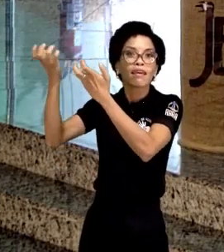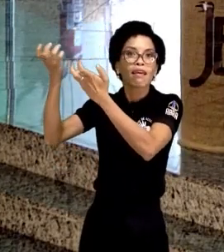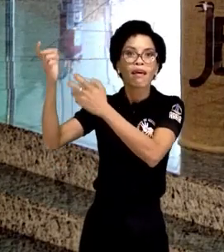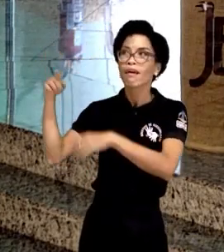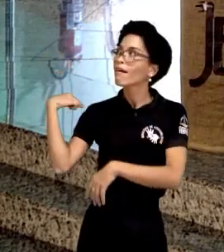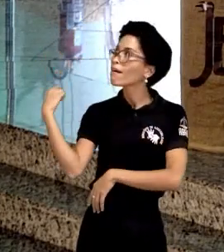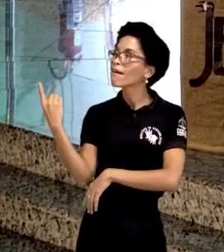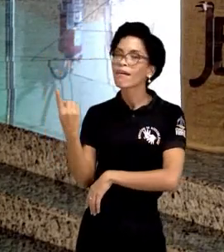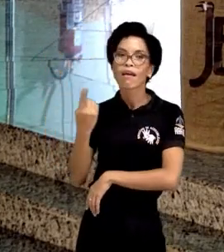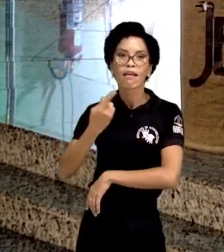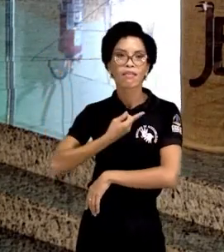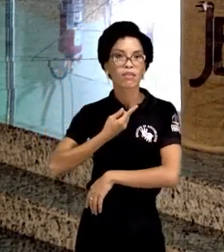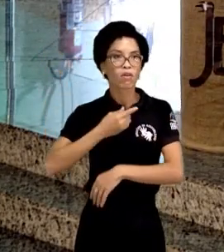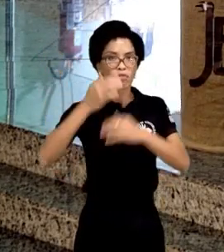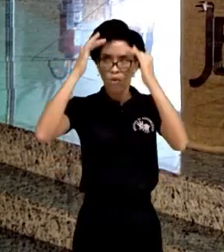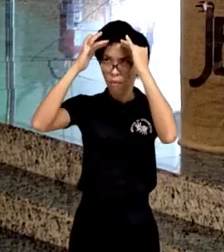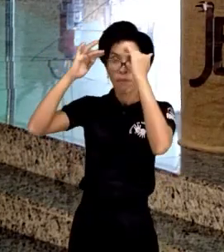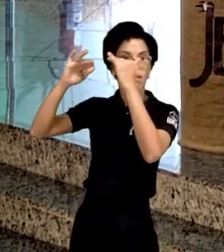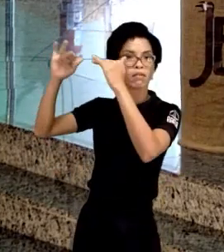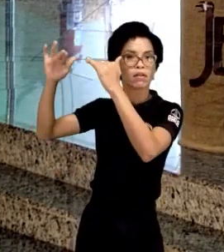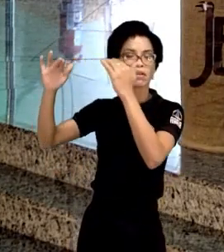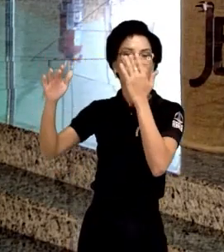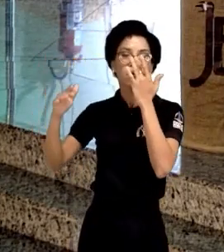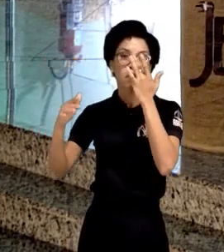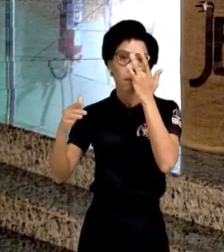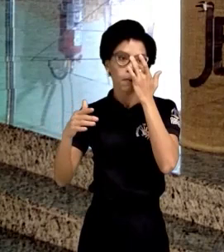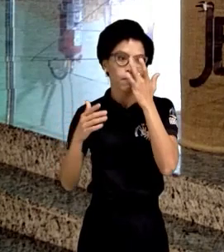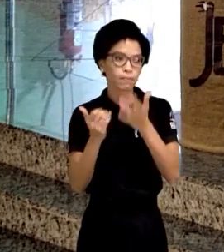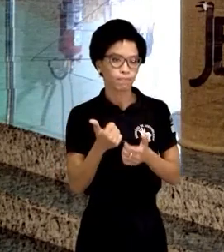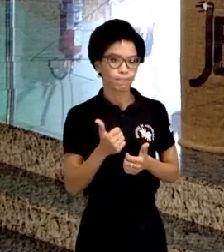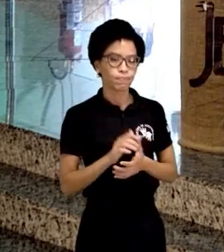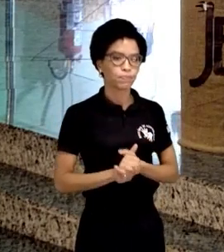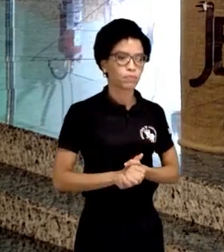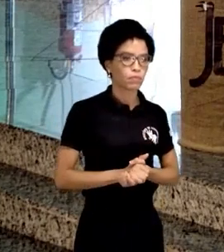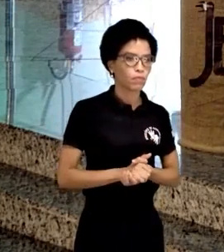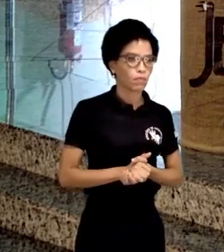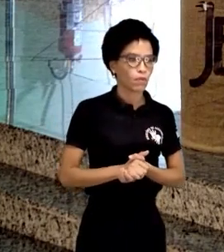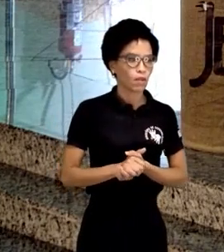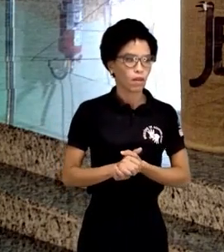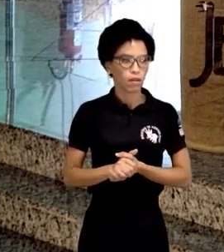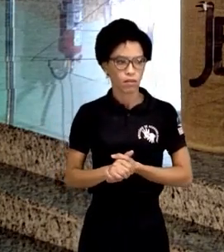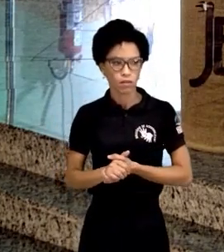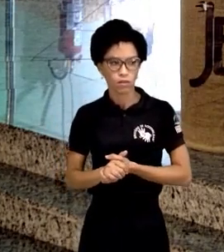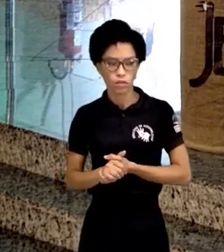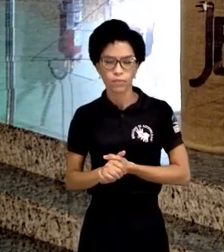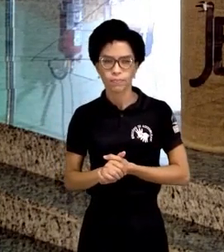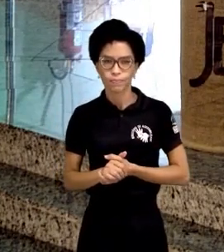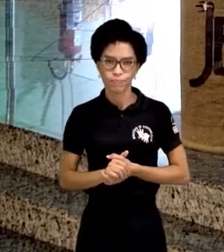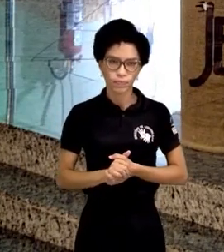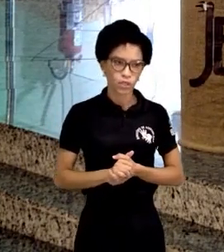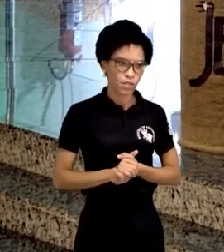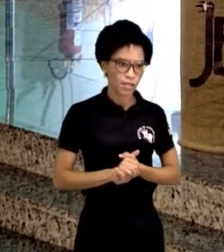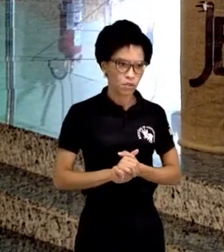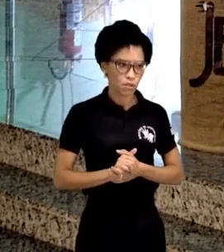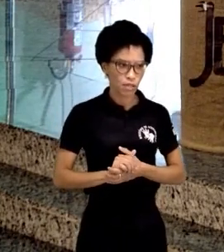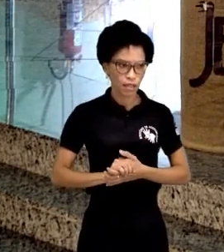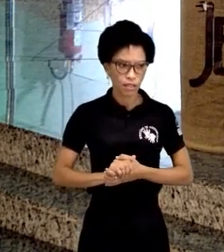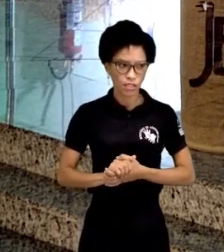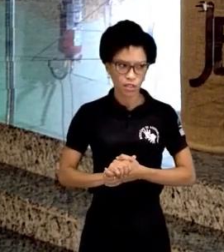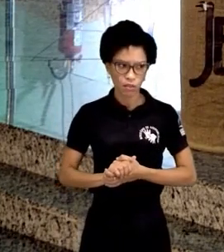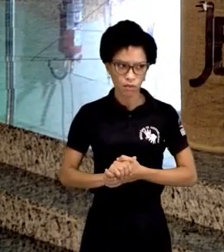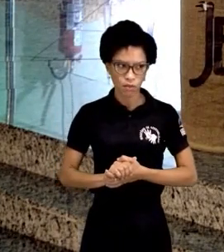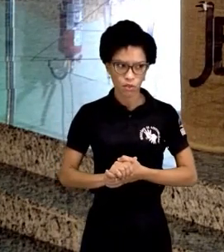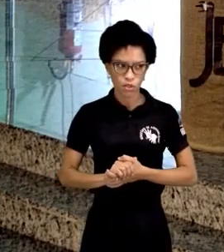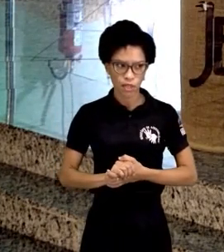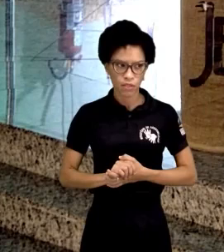movimentado toda essa igreja para promover esse evento, para tratar sobre esse assunto para a igreja dele? Porque quem planejou isso não foram as pessoas dessa